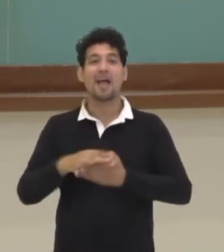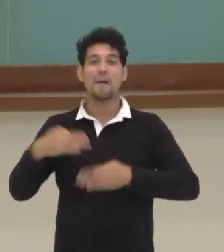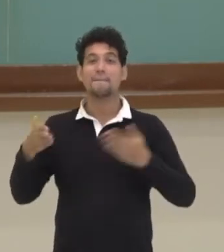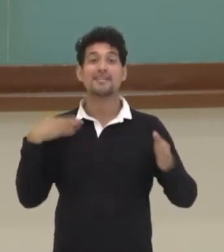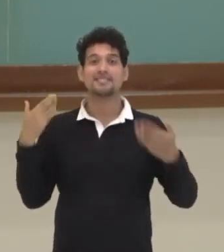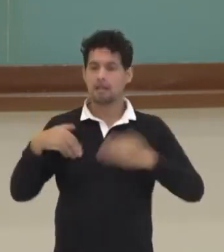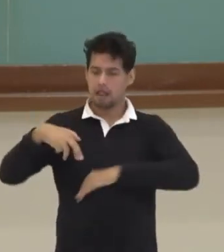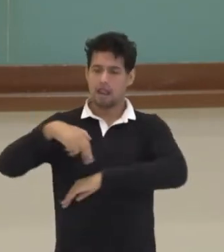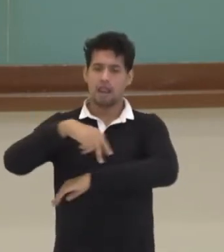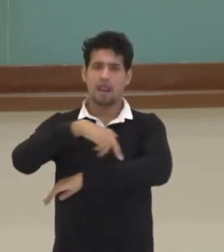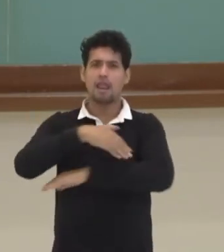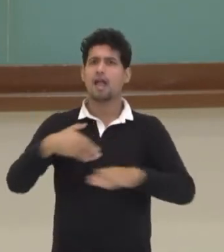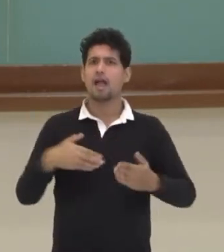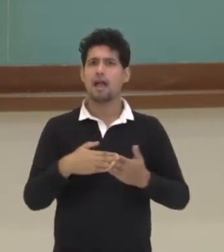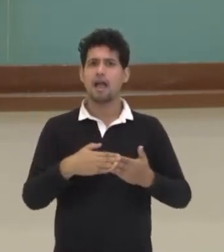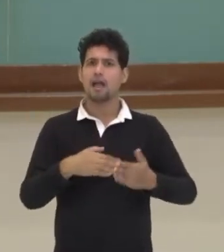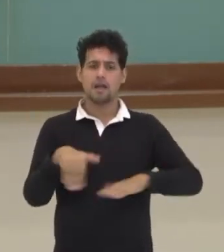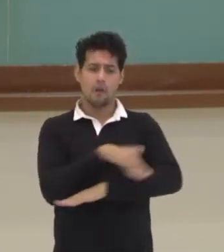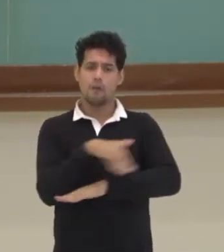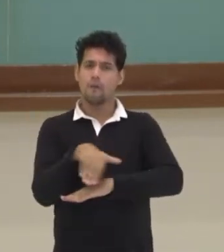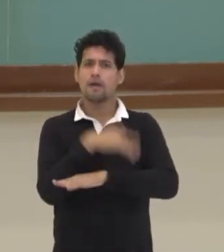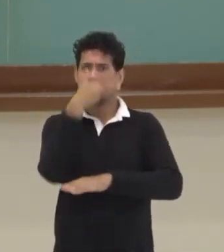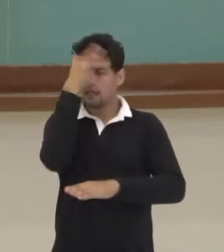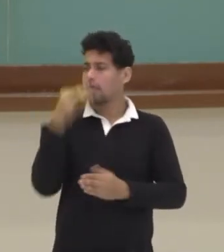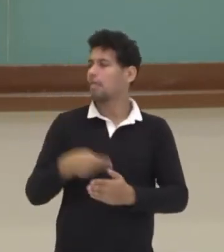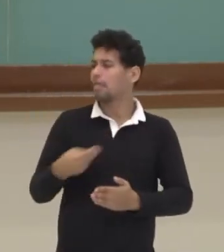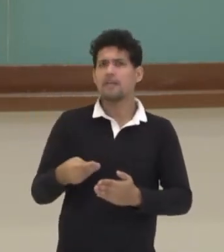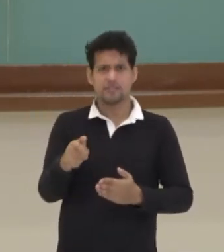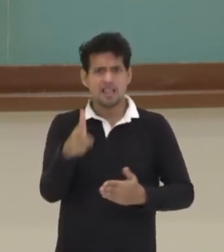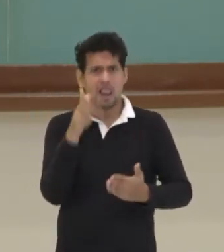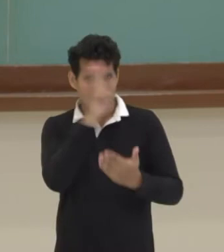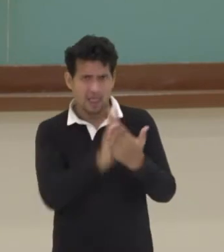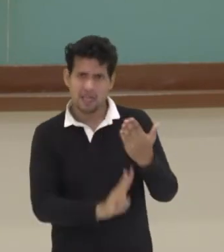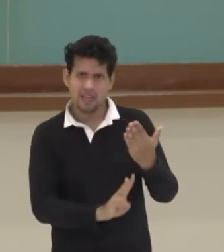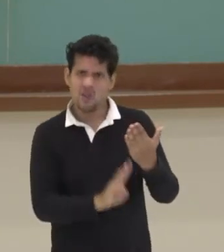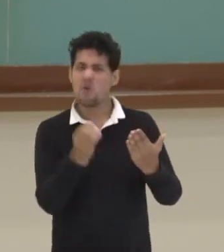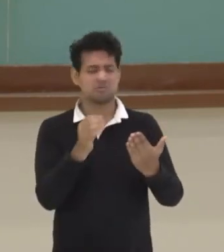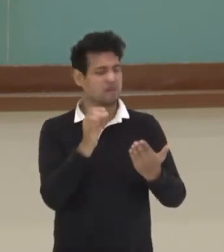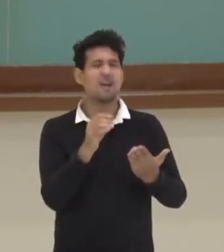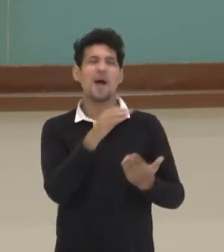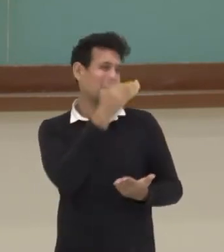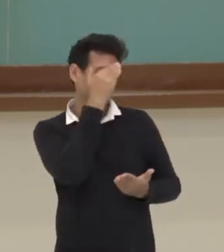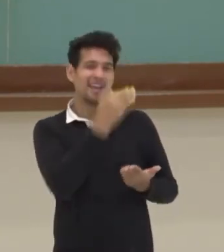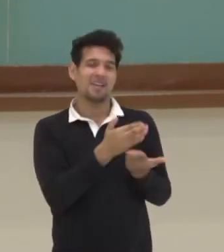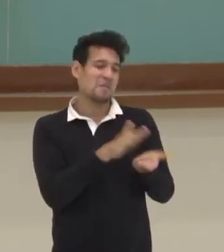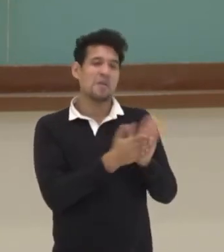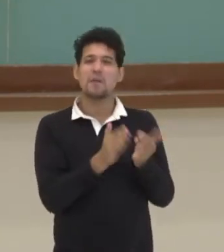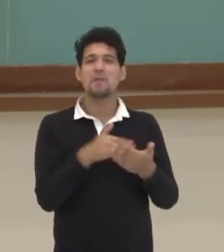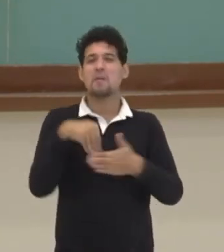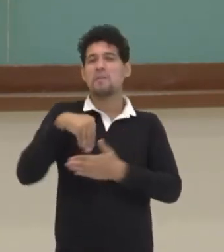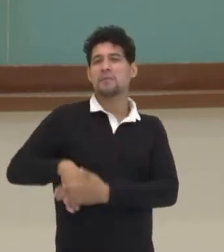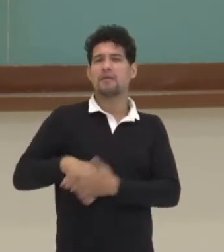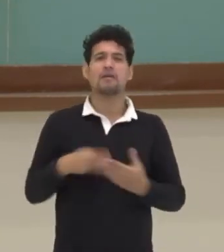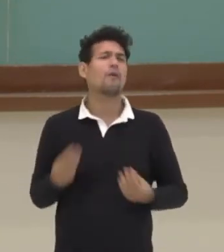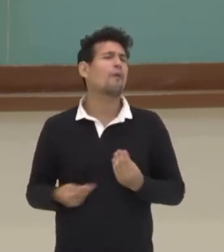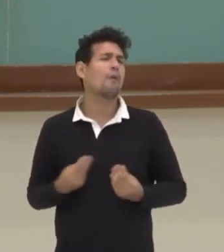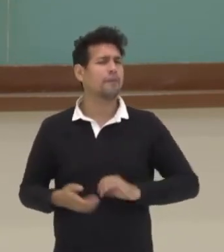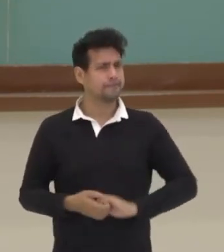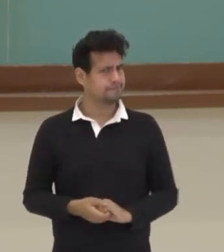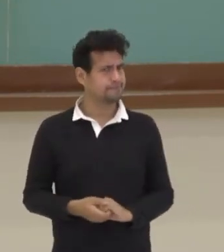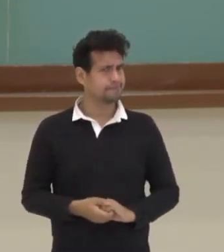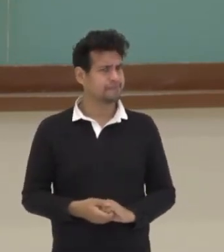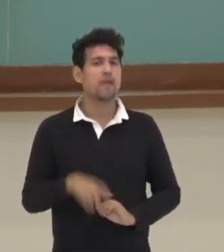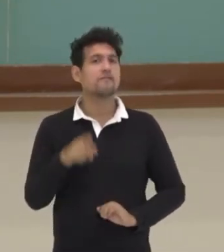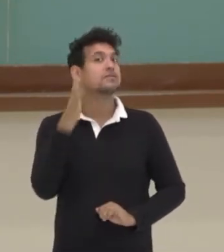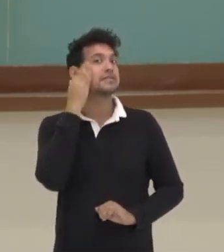ler os panfletos que recebe em seu dia a dia? Como que é essa relação com a propaganda, né? Você sabia